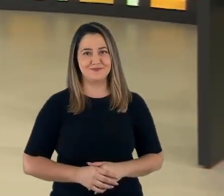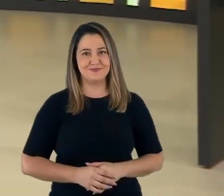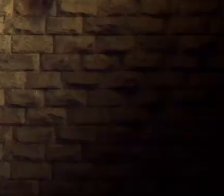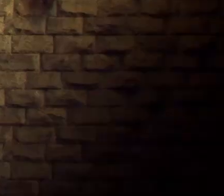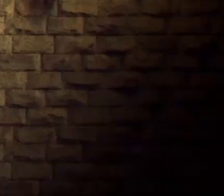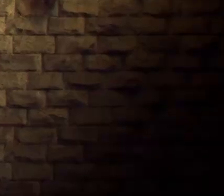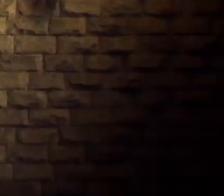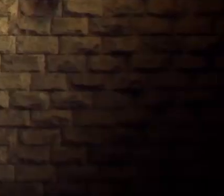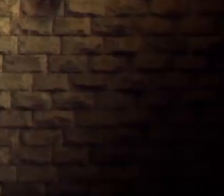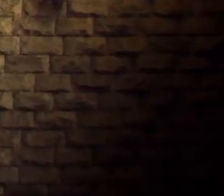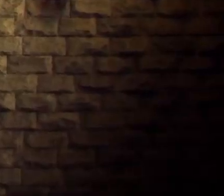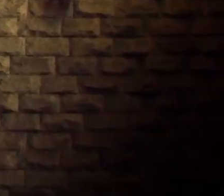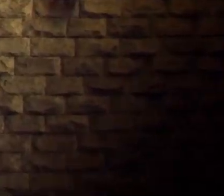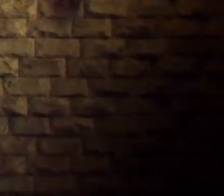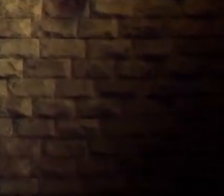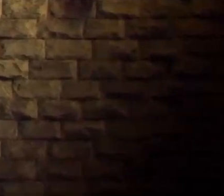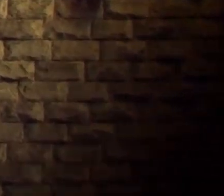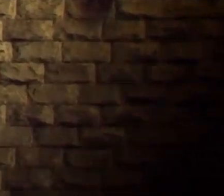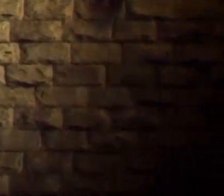começando.